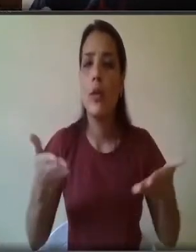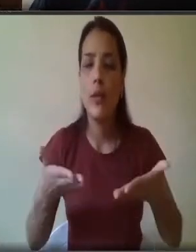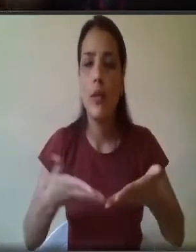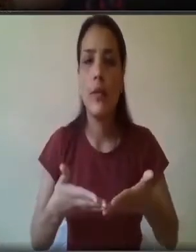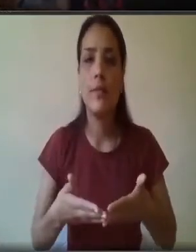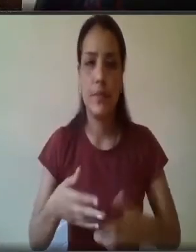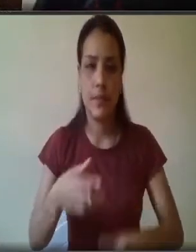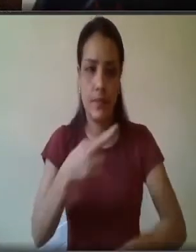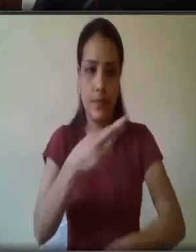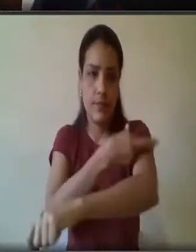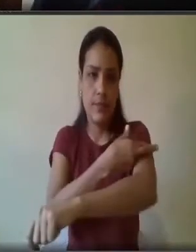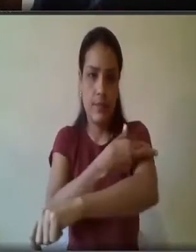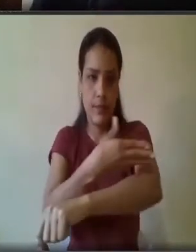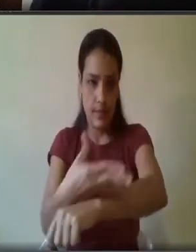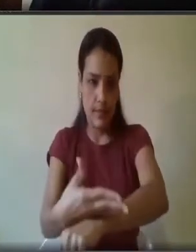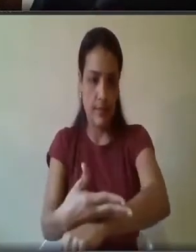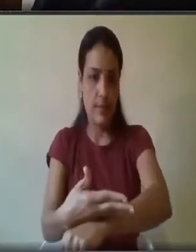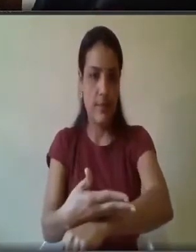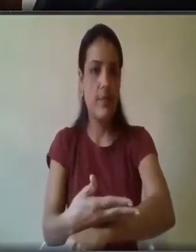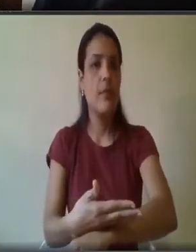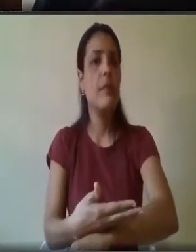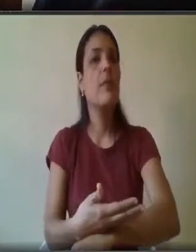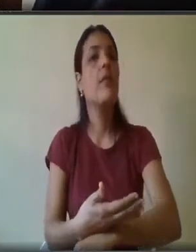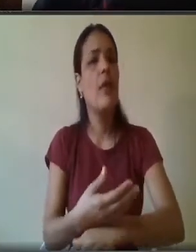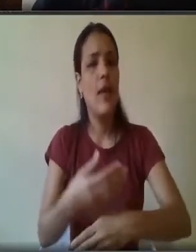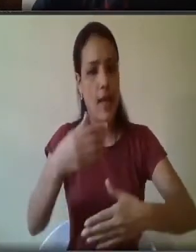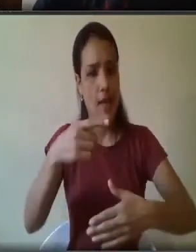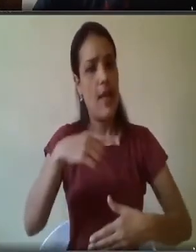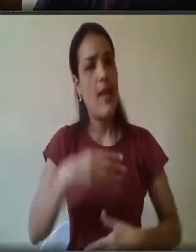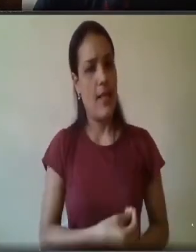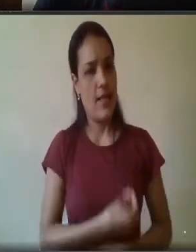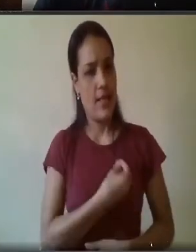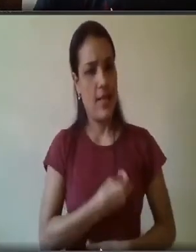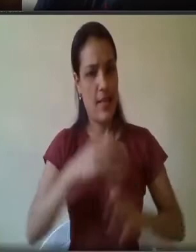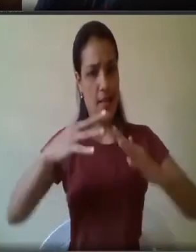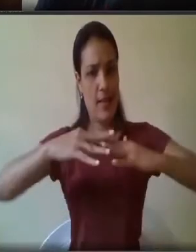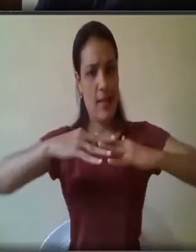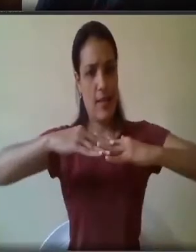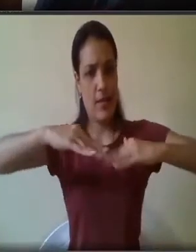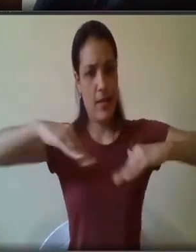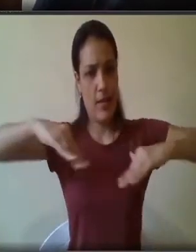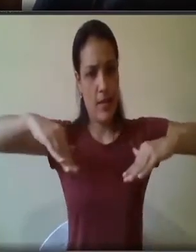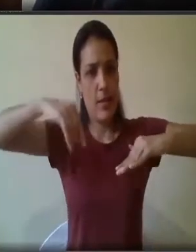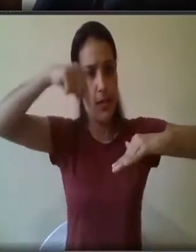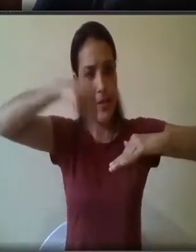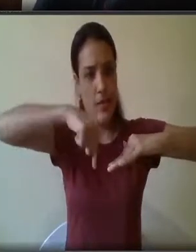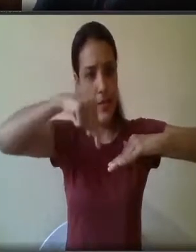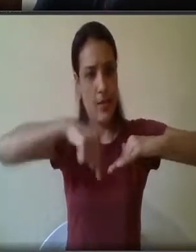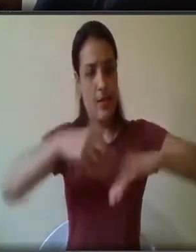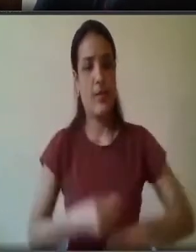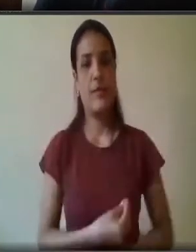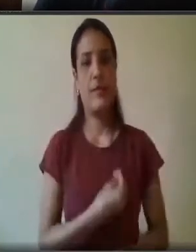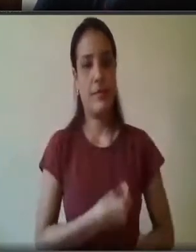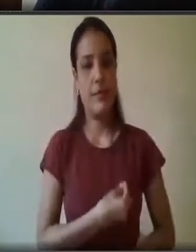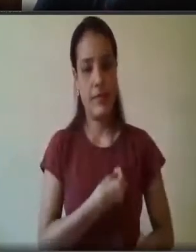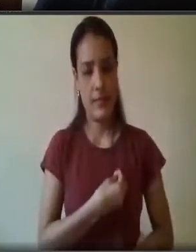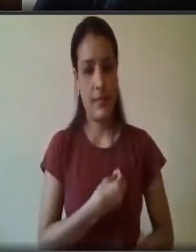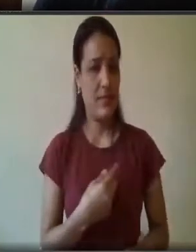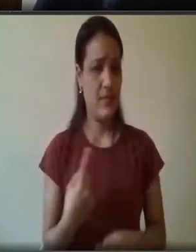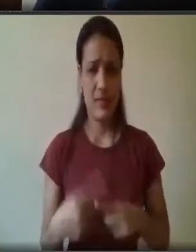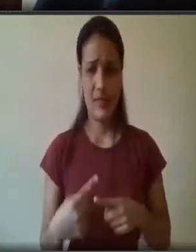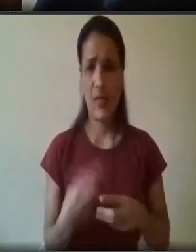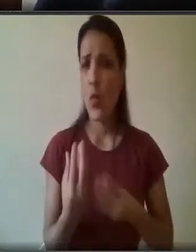Rio Branco, nós estamos dentro de uma depressão, tá? Aí você vai falar, mas como é que você sabe? Porque a depressão ela tem que